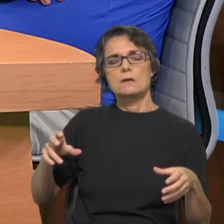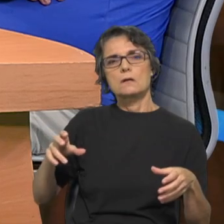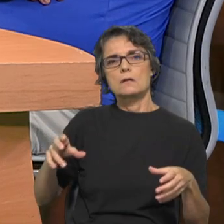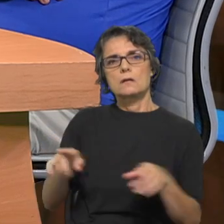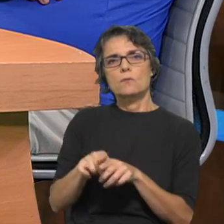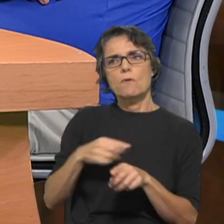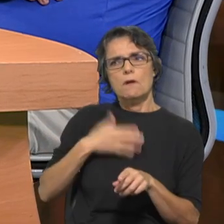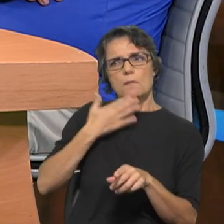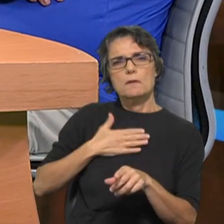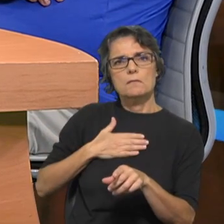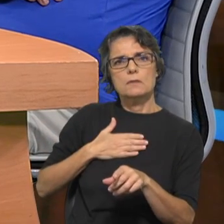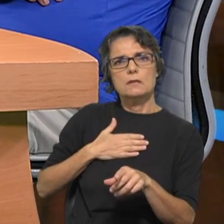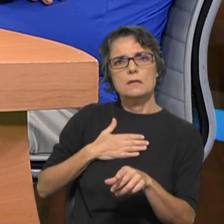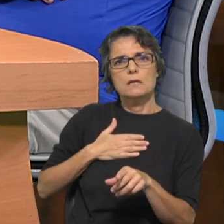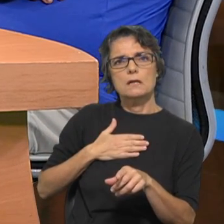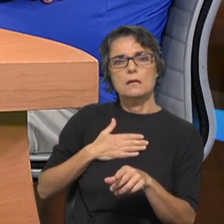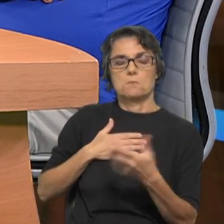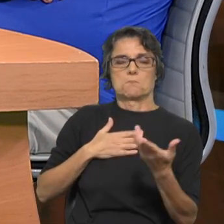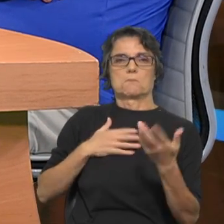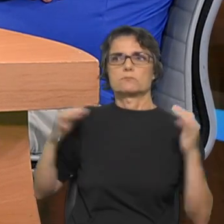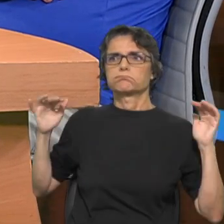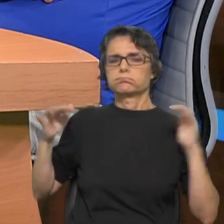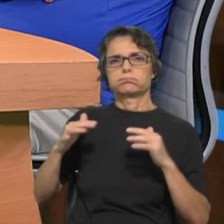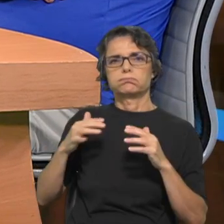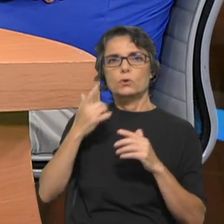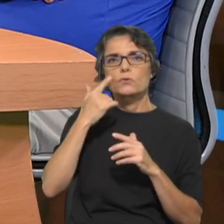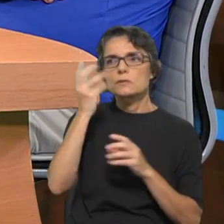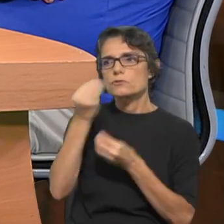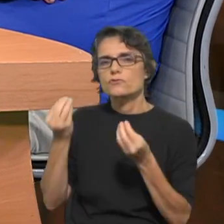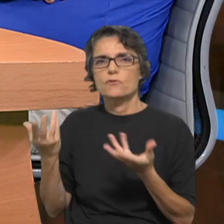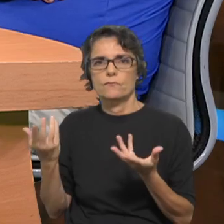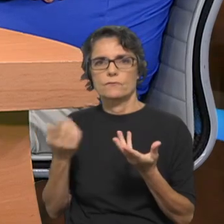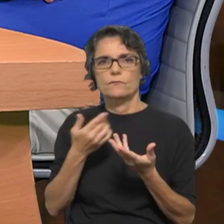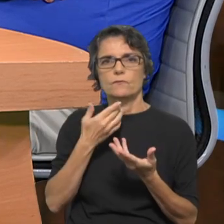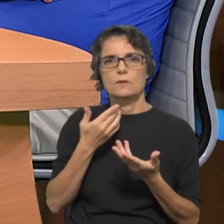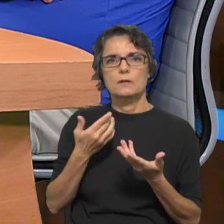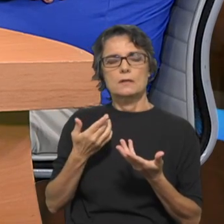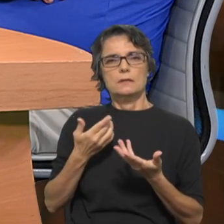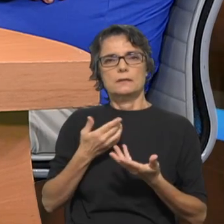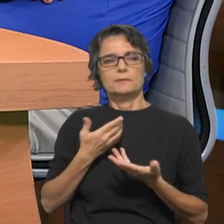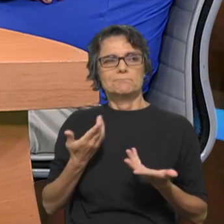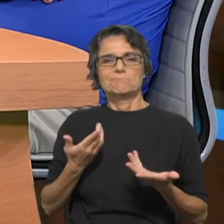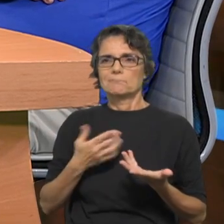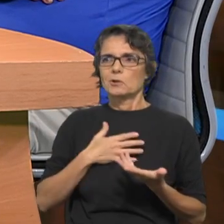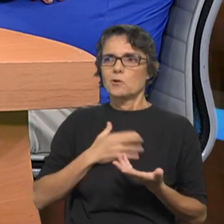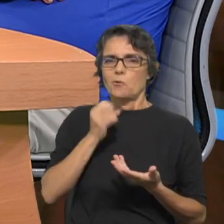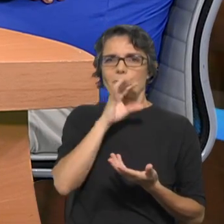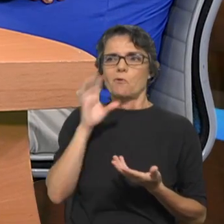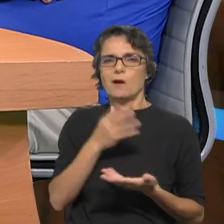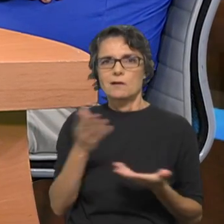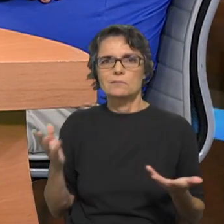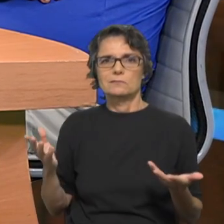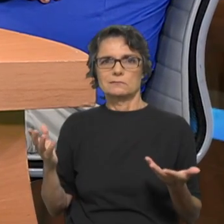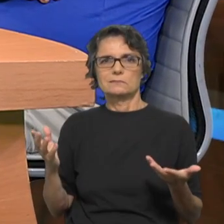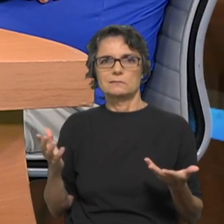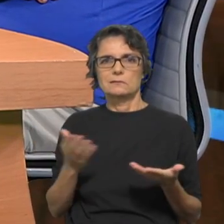nós percebermos a diversidade que a igreja é e conhecer outros jovens que fizeram a mesma experiência e que eu posso também partilhar depois aquilo que foi esta experiência de convívio